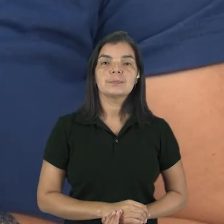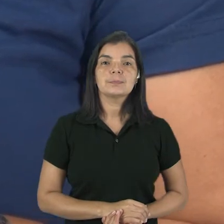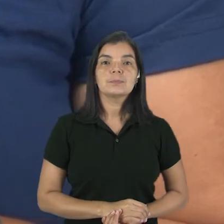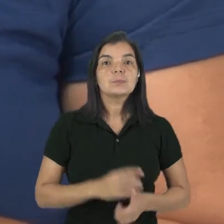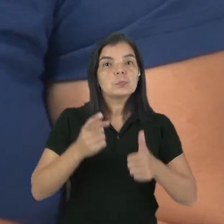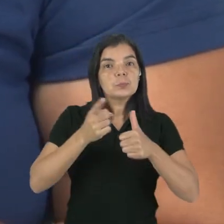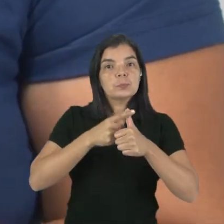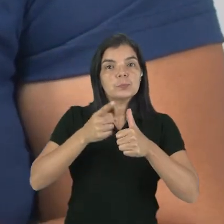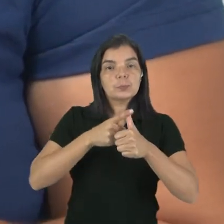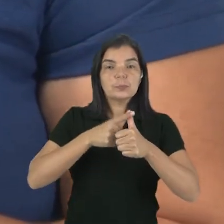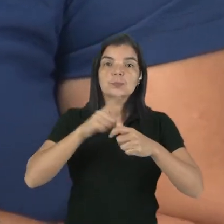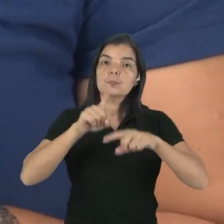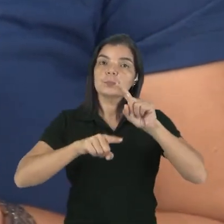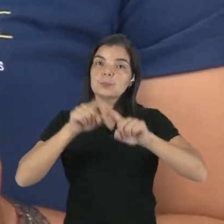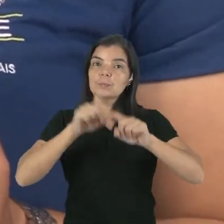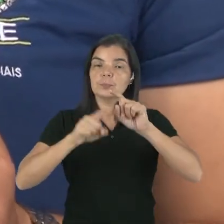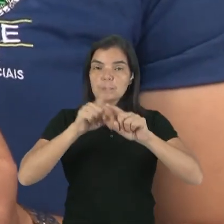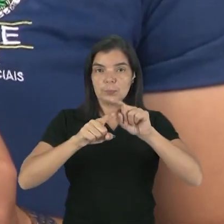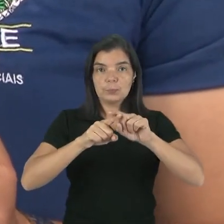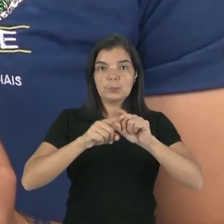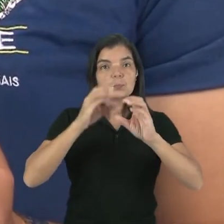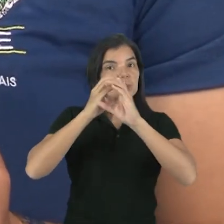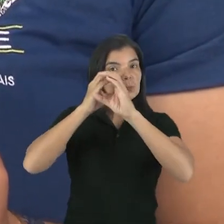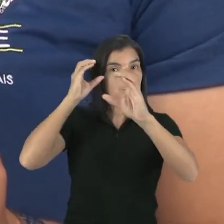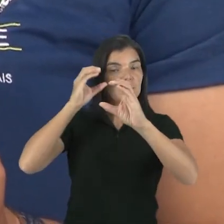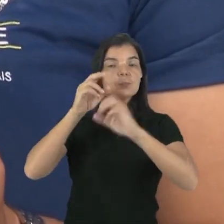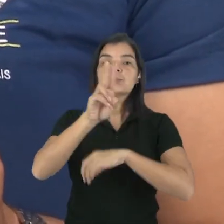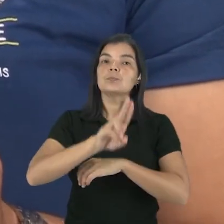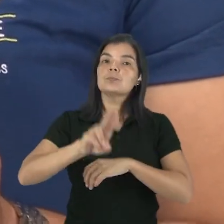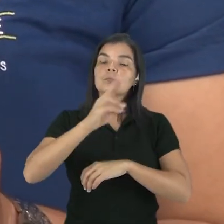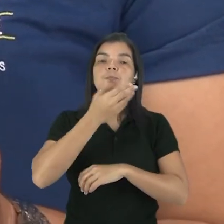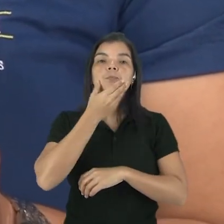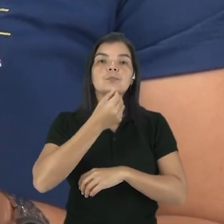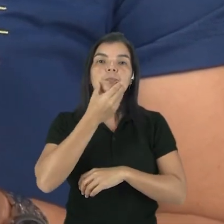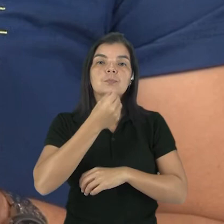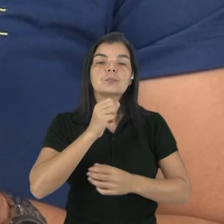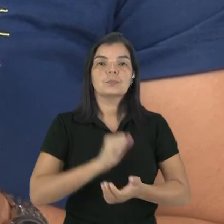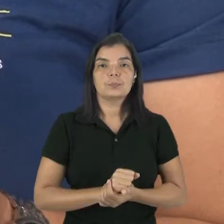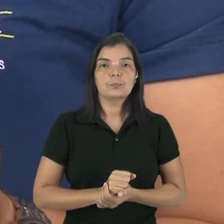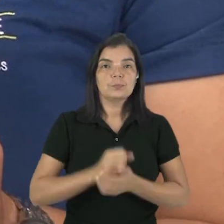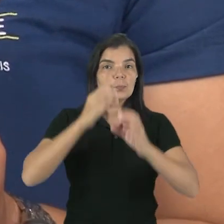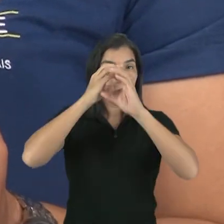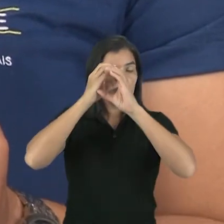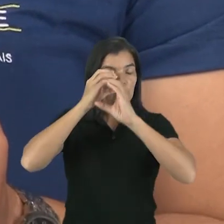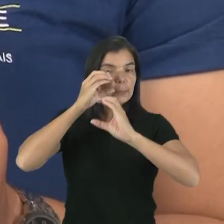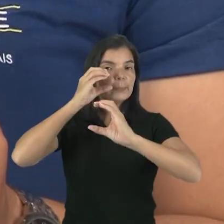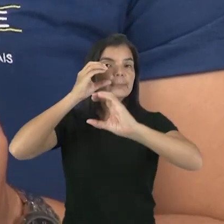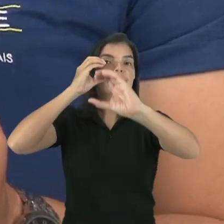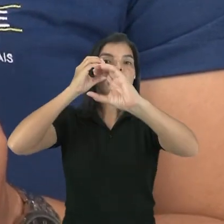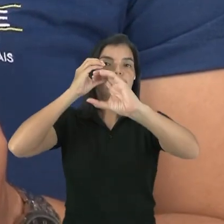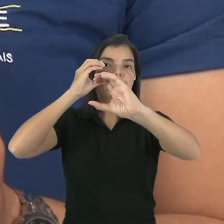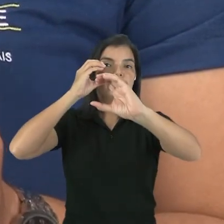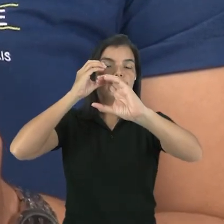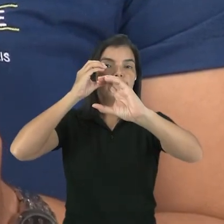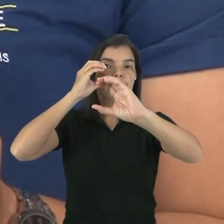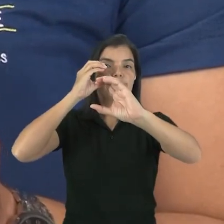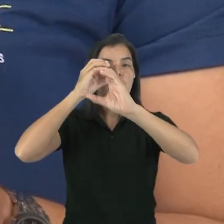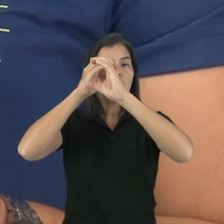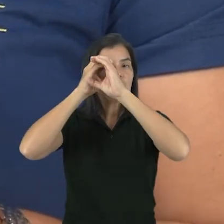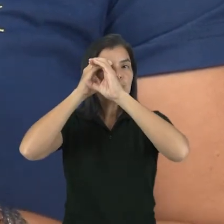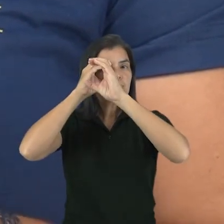Os primeiros instrumentos astronômicos usados pelo homem foram o telescópio e a